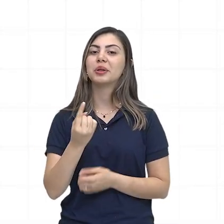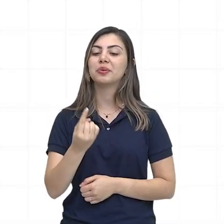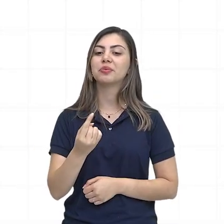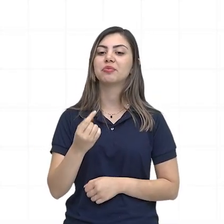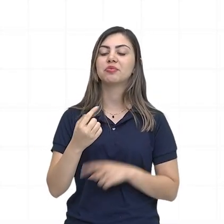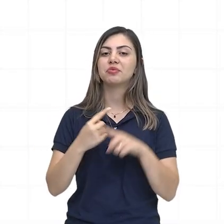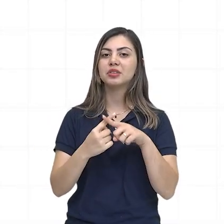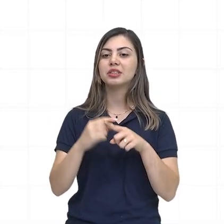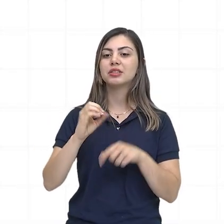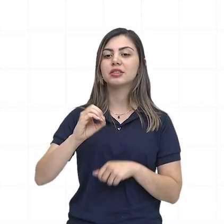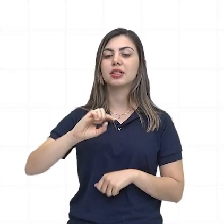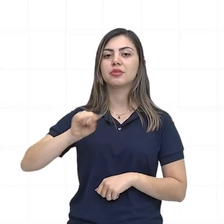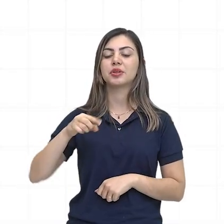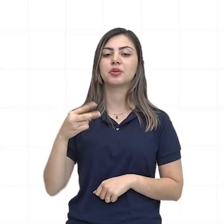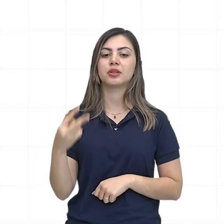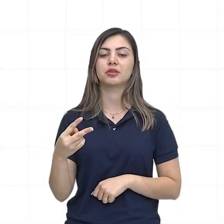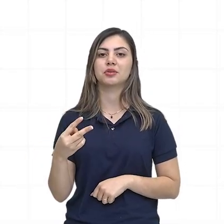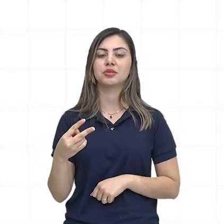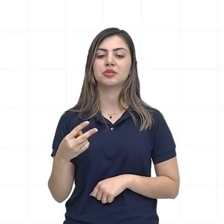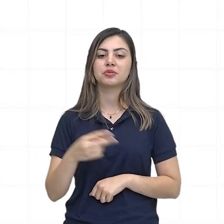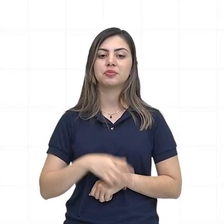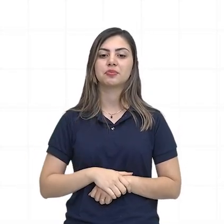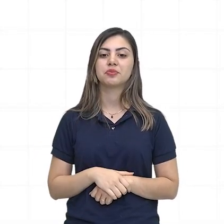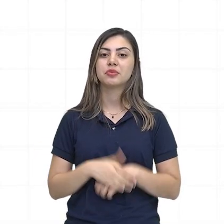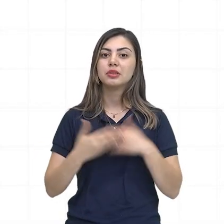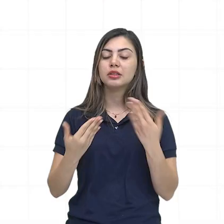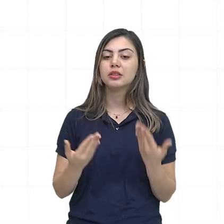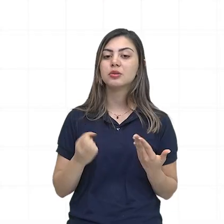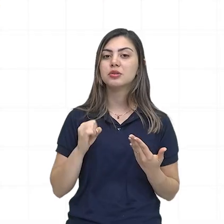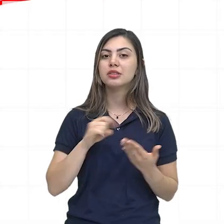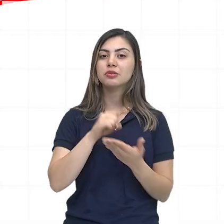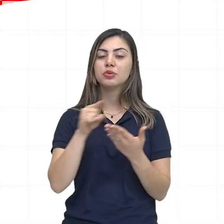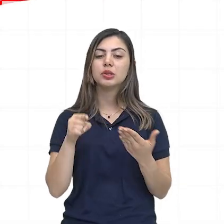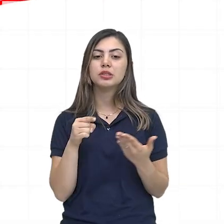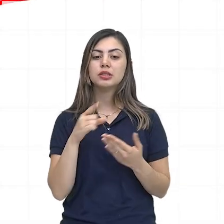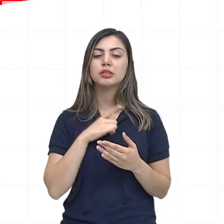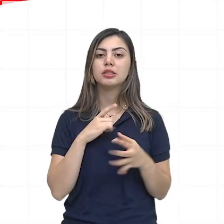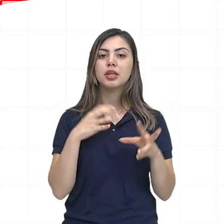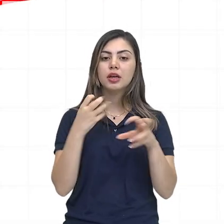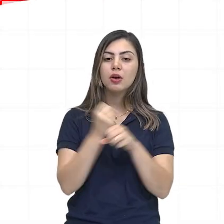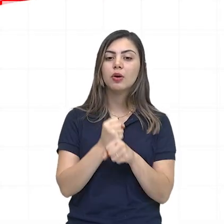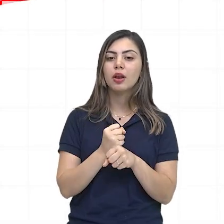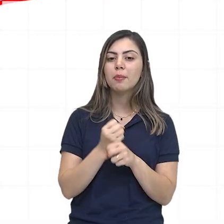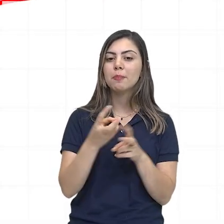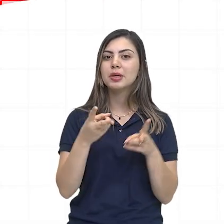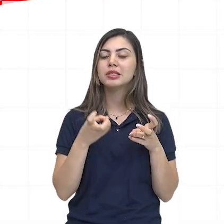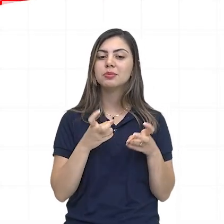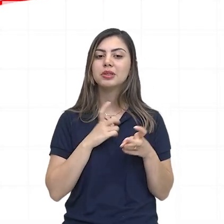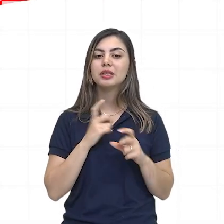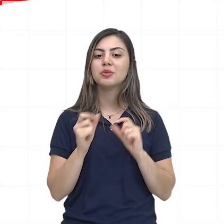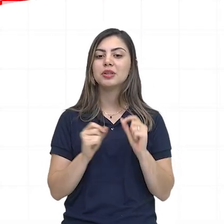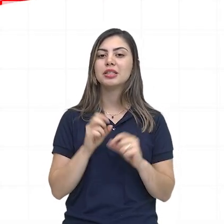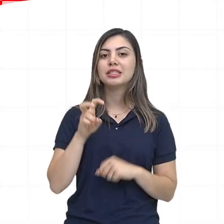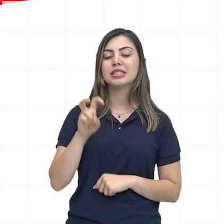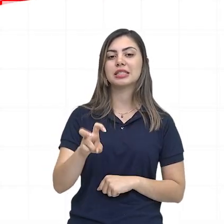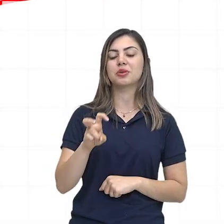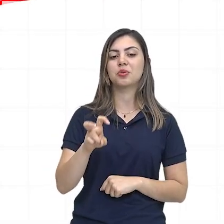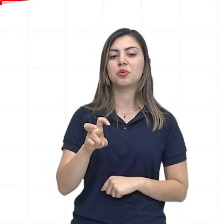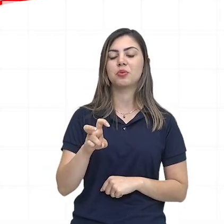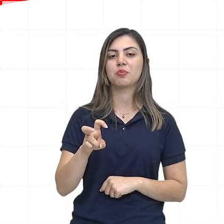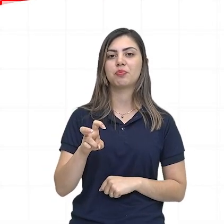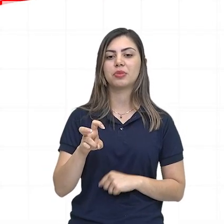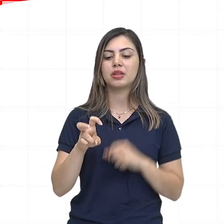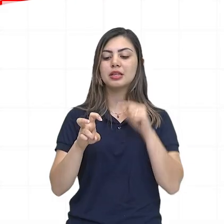um. Vezes 0,2. Está aqui, ó. Então, se você observar, olha aqui o expoente, como é o